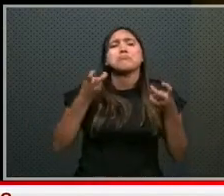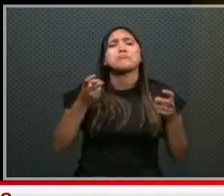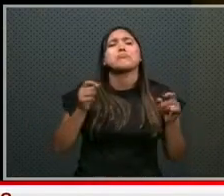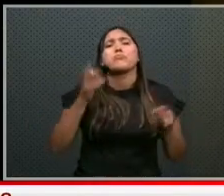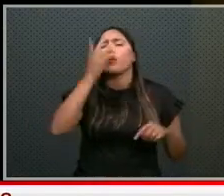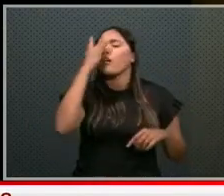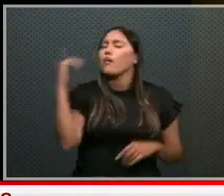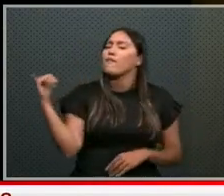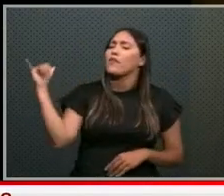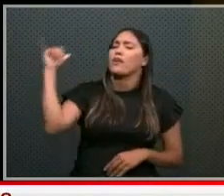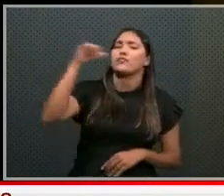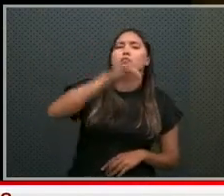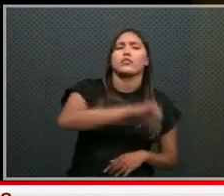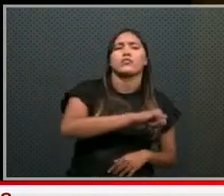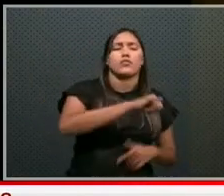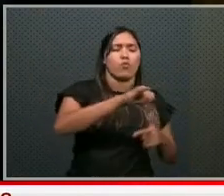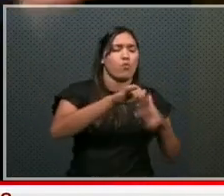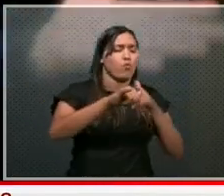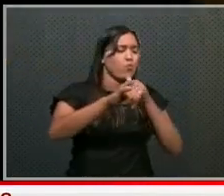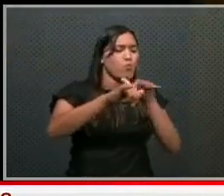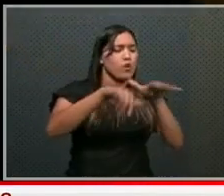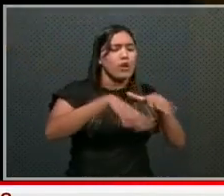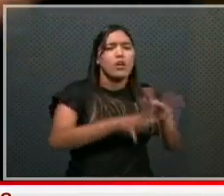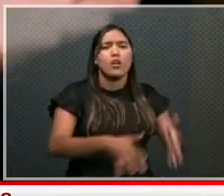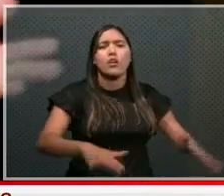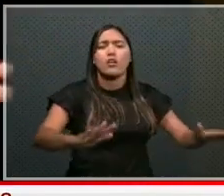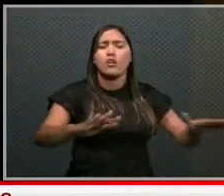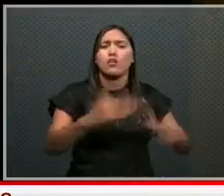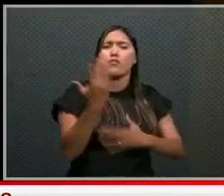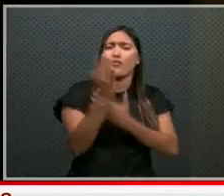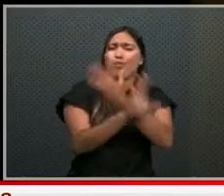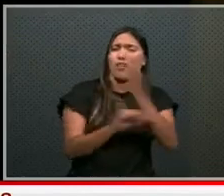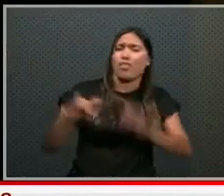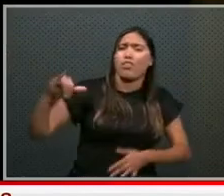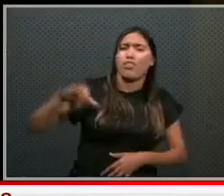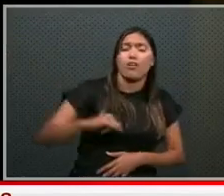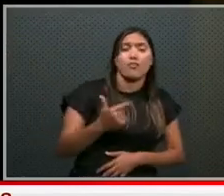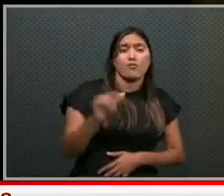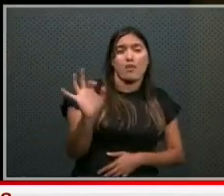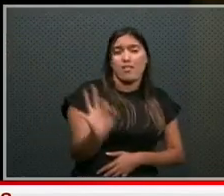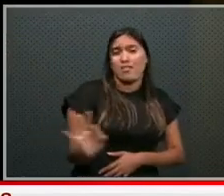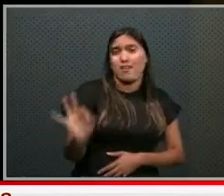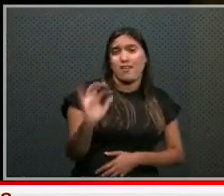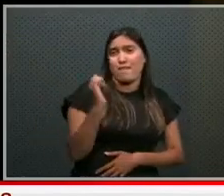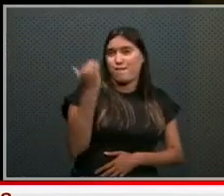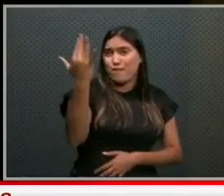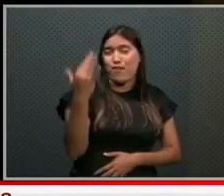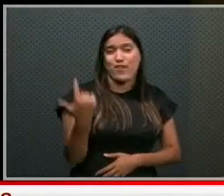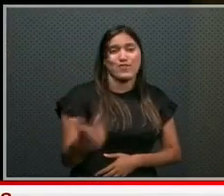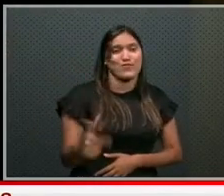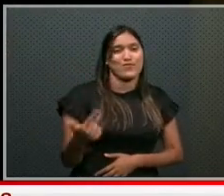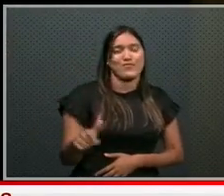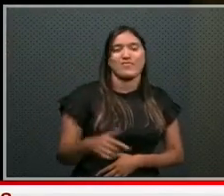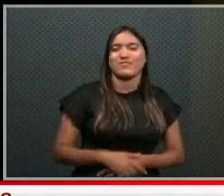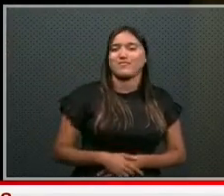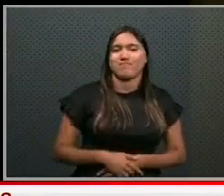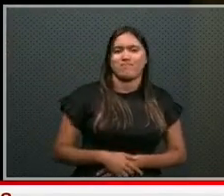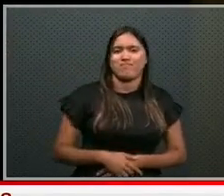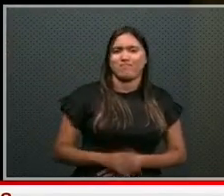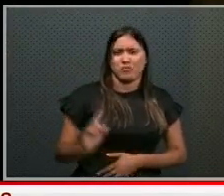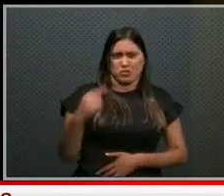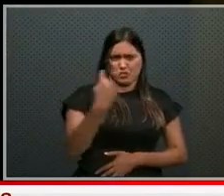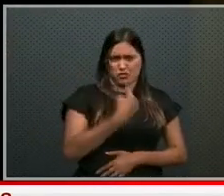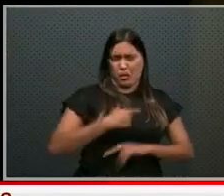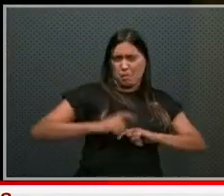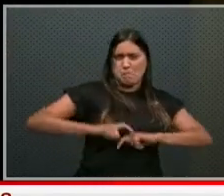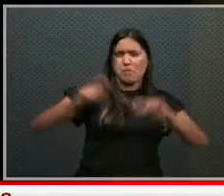aí de avião que pega só Rio e Floresta vê tem nada disso que ele não tô dizendo lá fora mentira que nós somos mouros